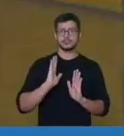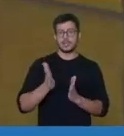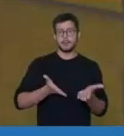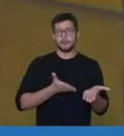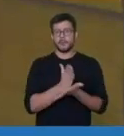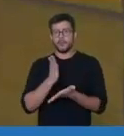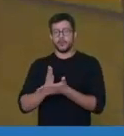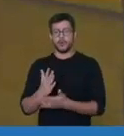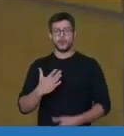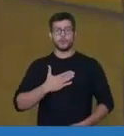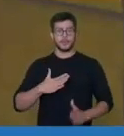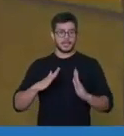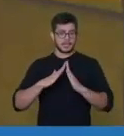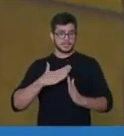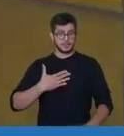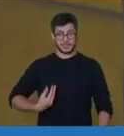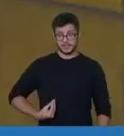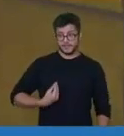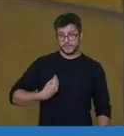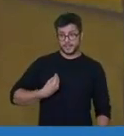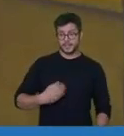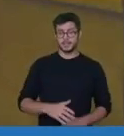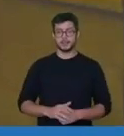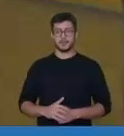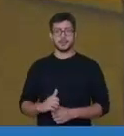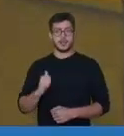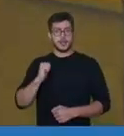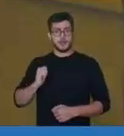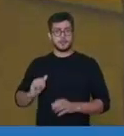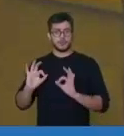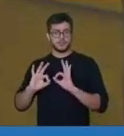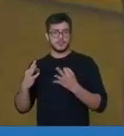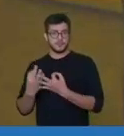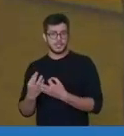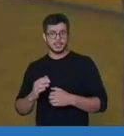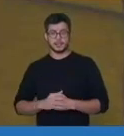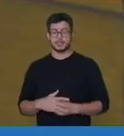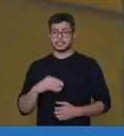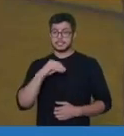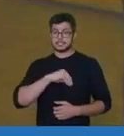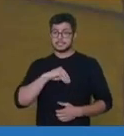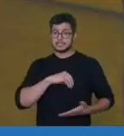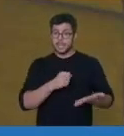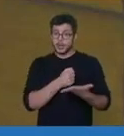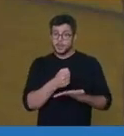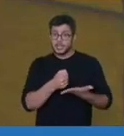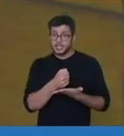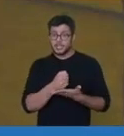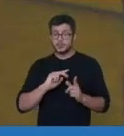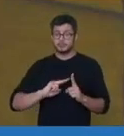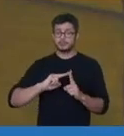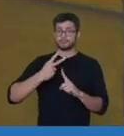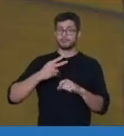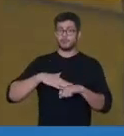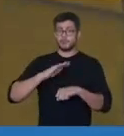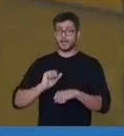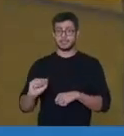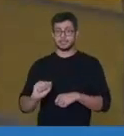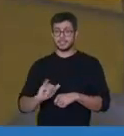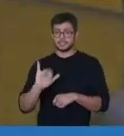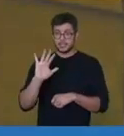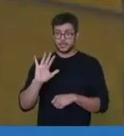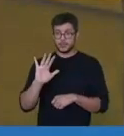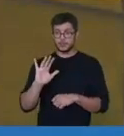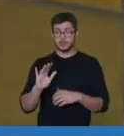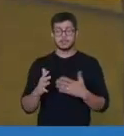Família, reajuste do salário mínimo acima da inflação, tantos elementos que fazem com que o povo tenha cidadania. Ao